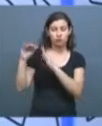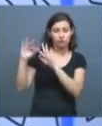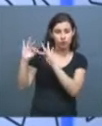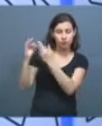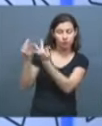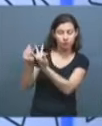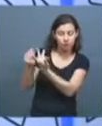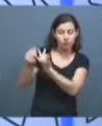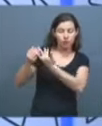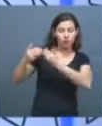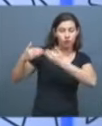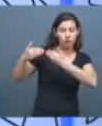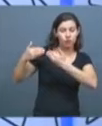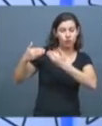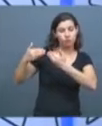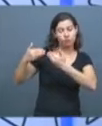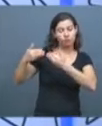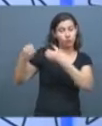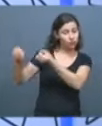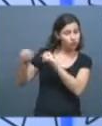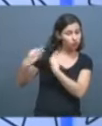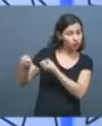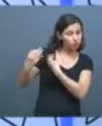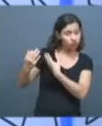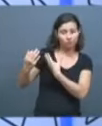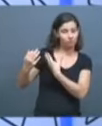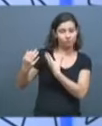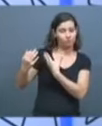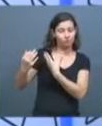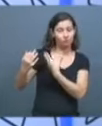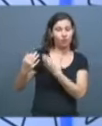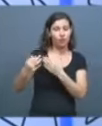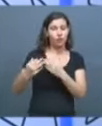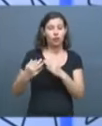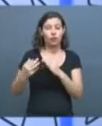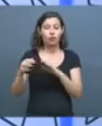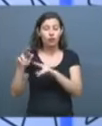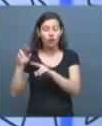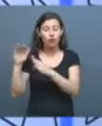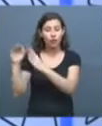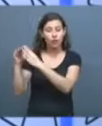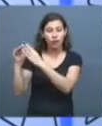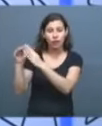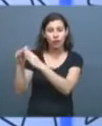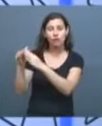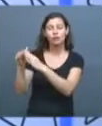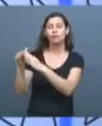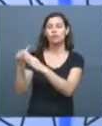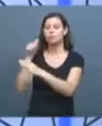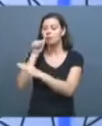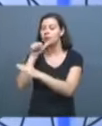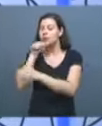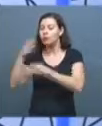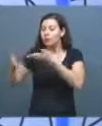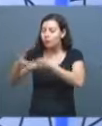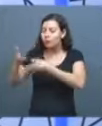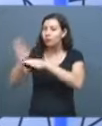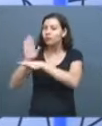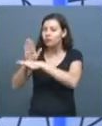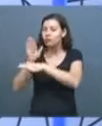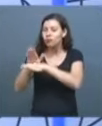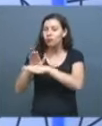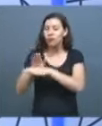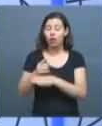de conforto, entre aspas, muitas das vezes pode ser. E a hora que falta tudo isso, aí pega no lado da inteligência emocional, do